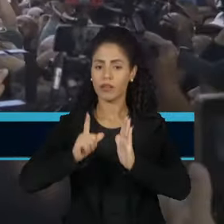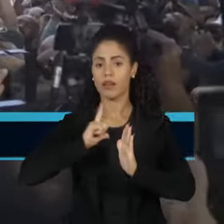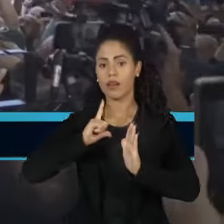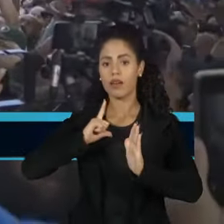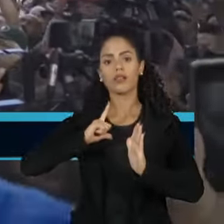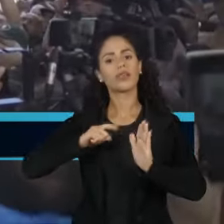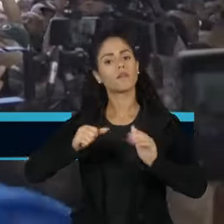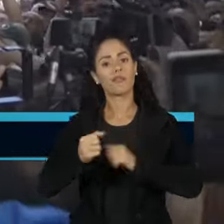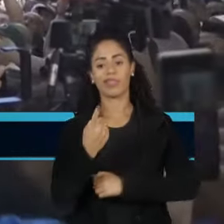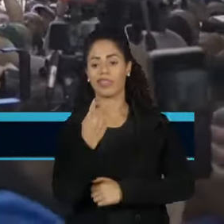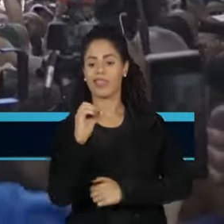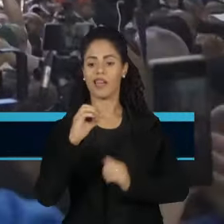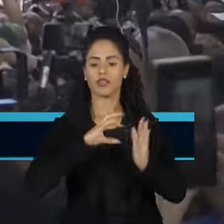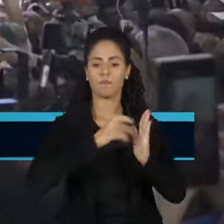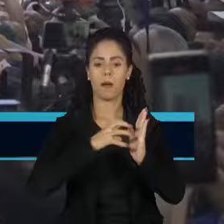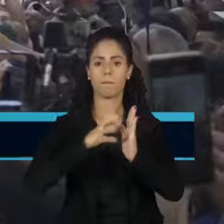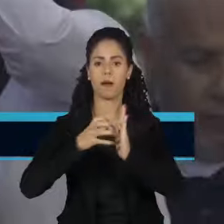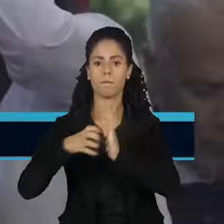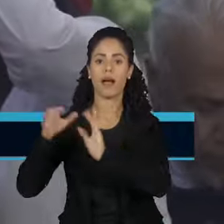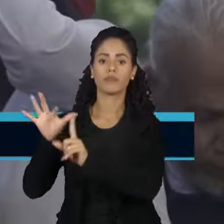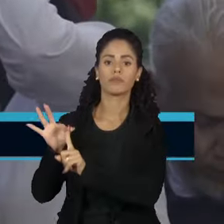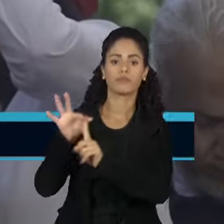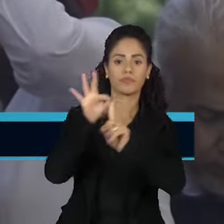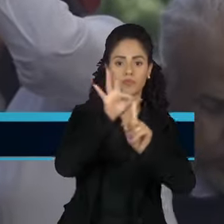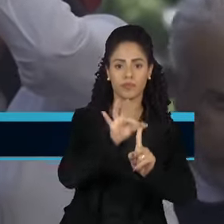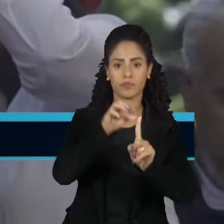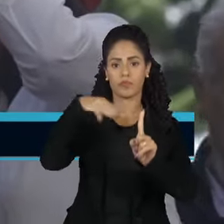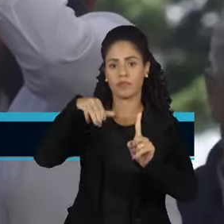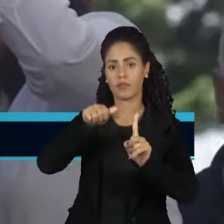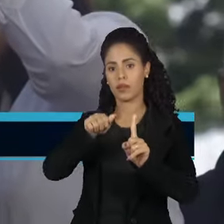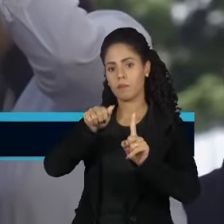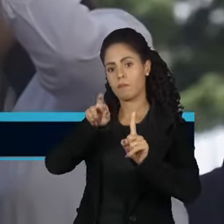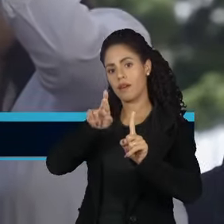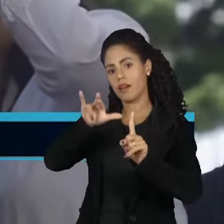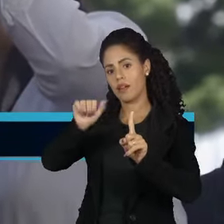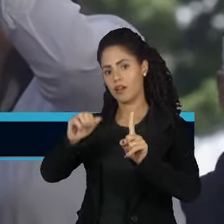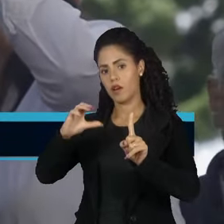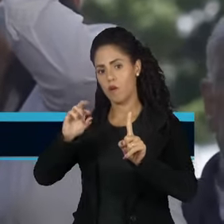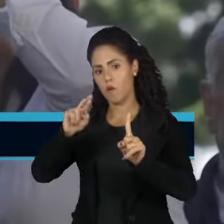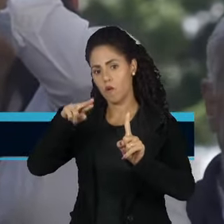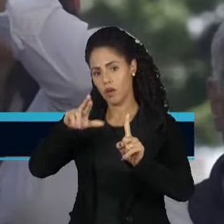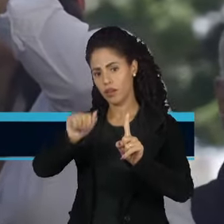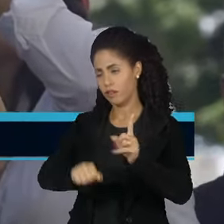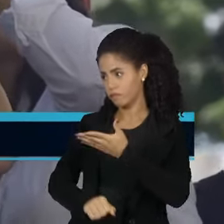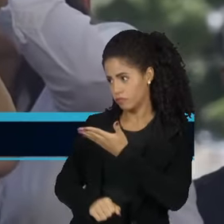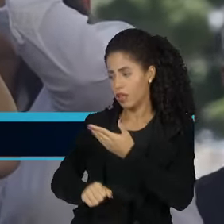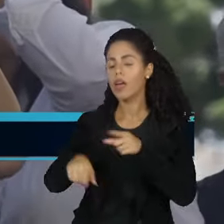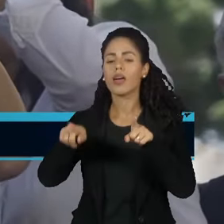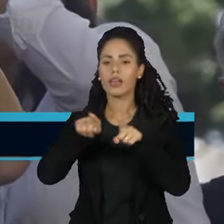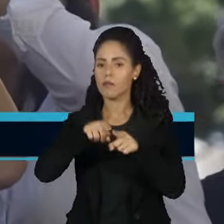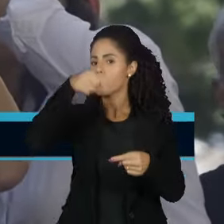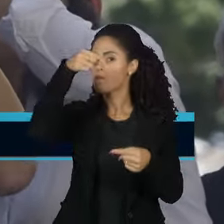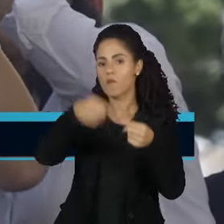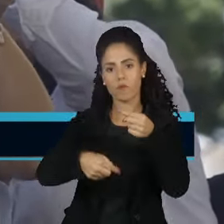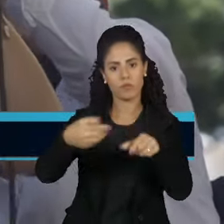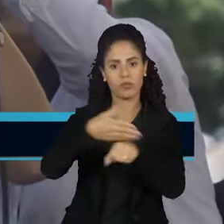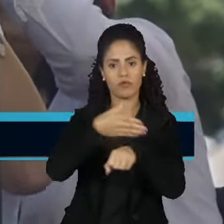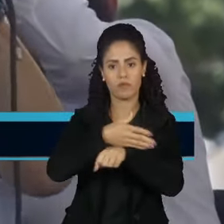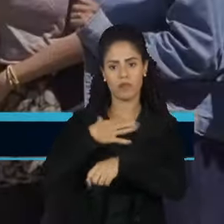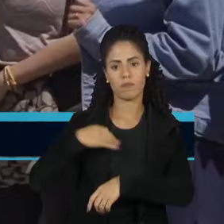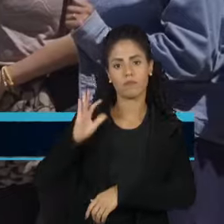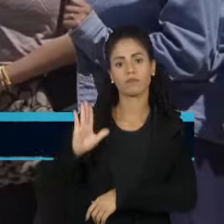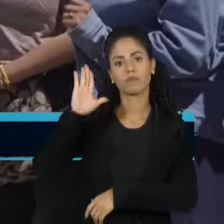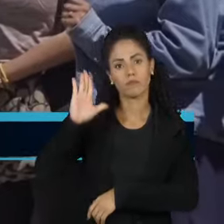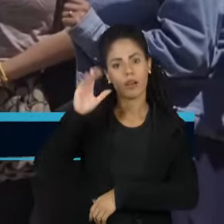reúne 10 partidos, tinha indicado o nome de Maria Corina Machado, que foi impedida de concorrer pela